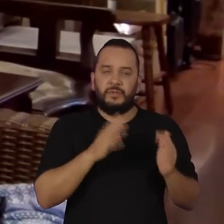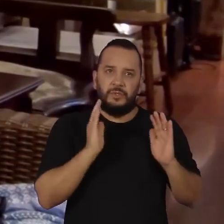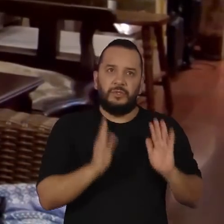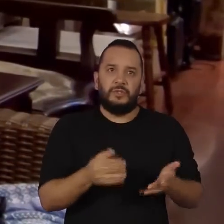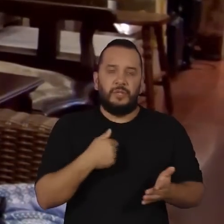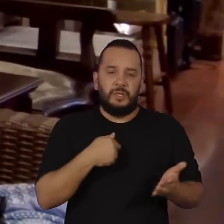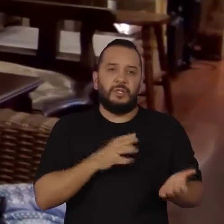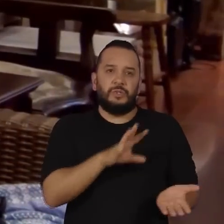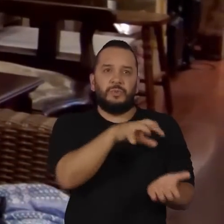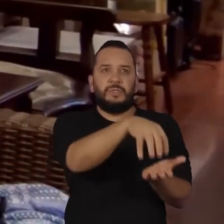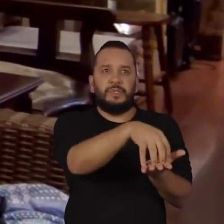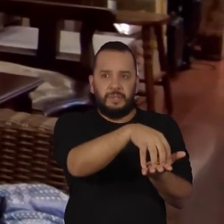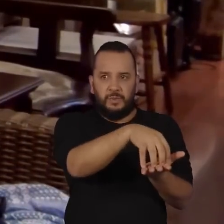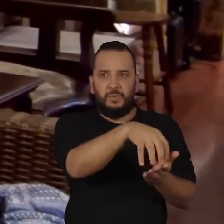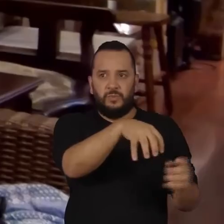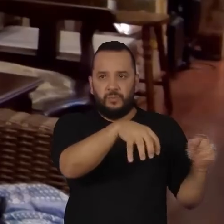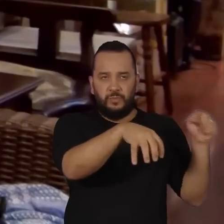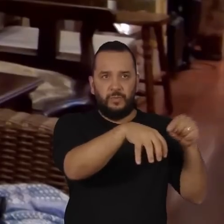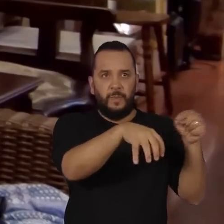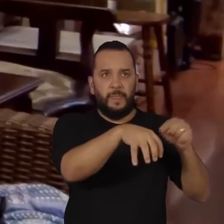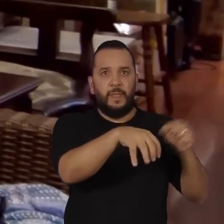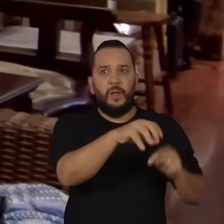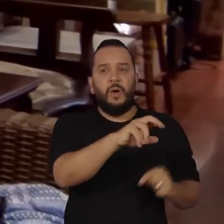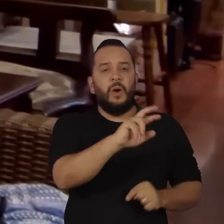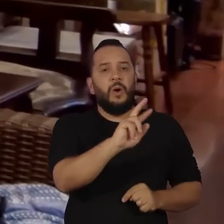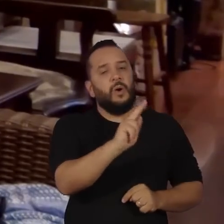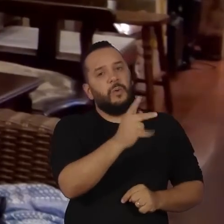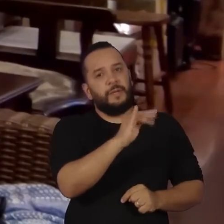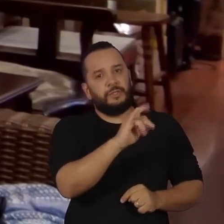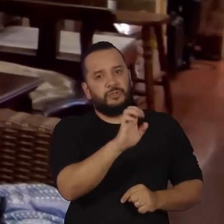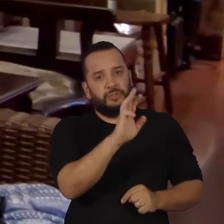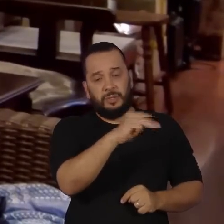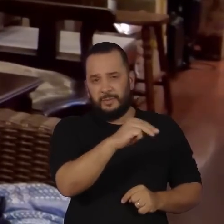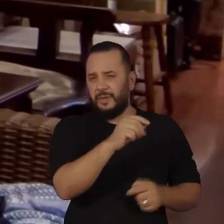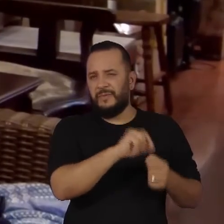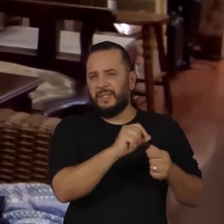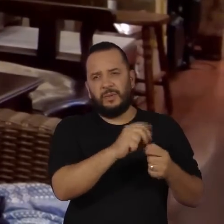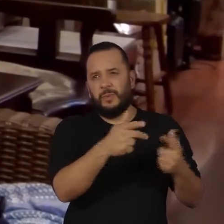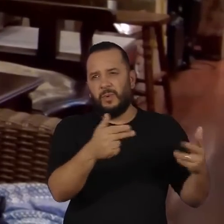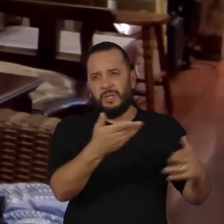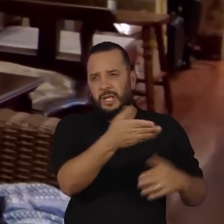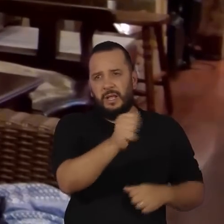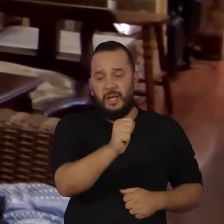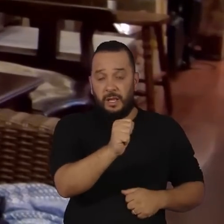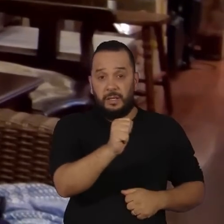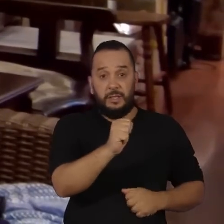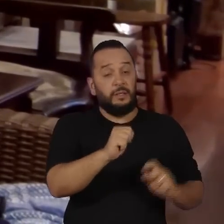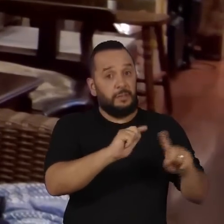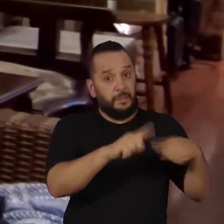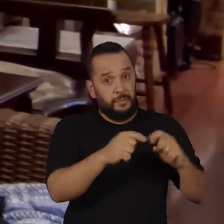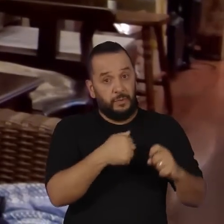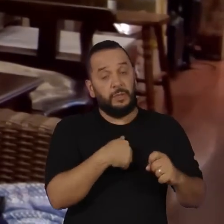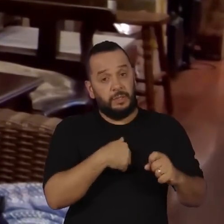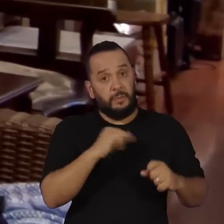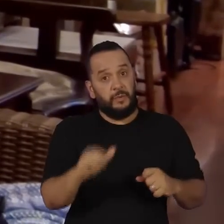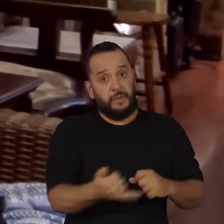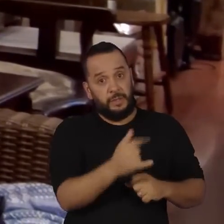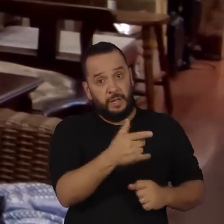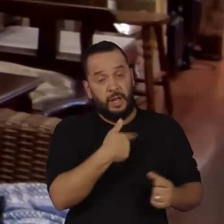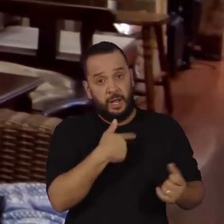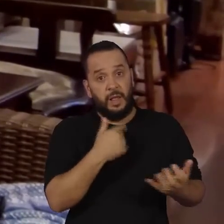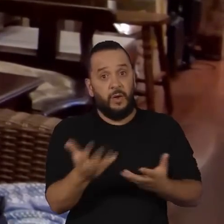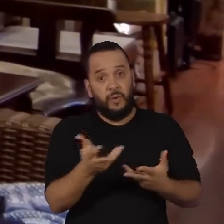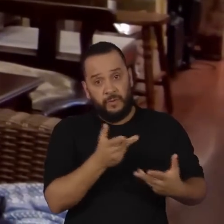né? Para fazer lá alguma coisa. E aproveitando isso, ela era uma convidada